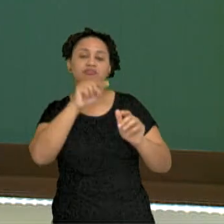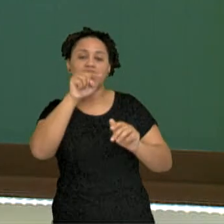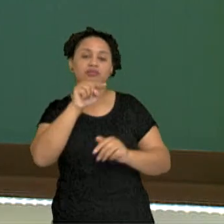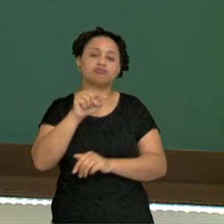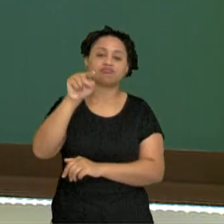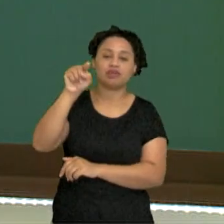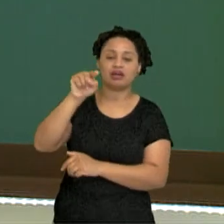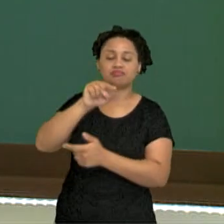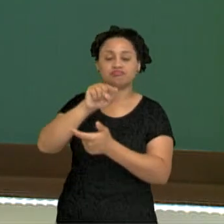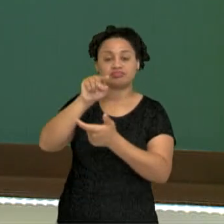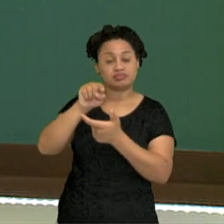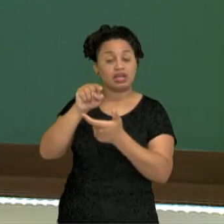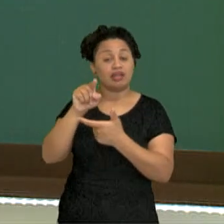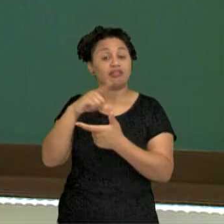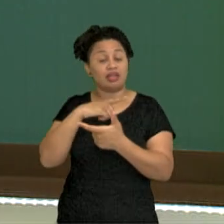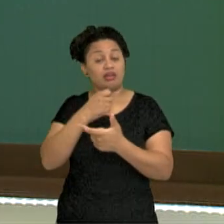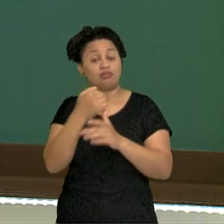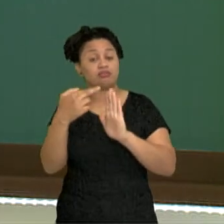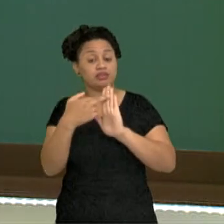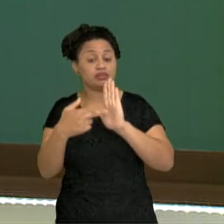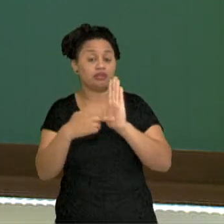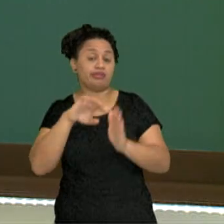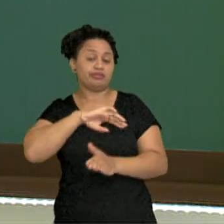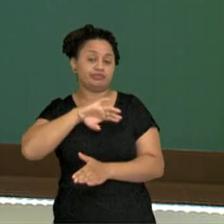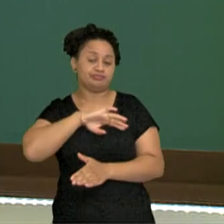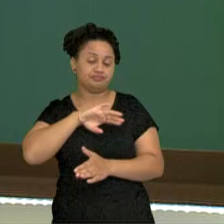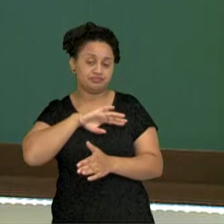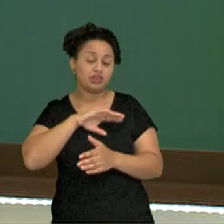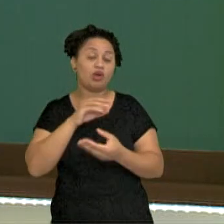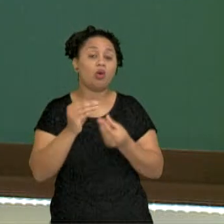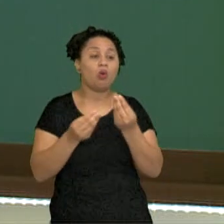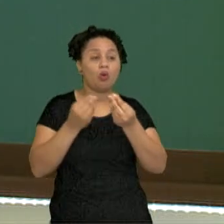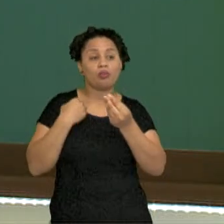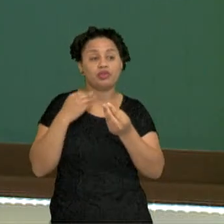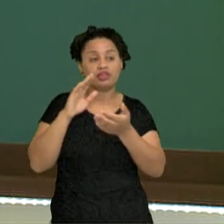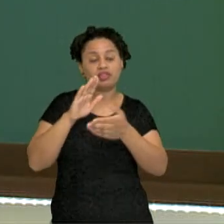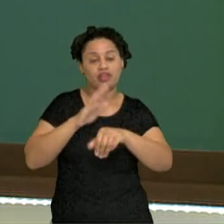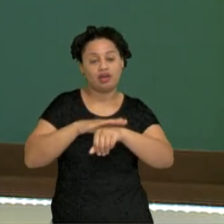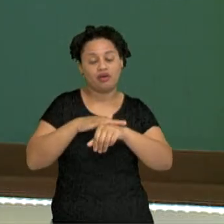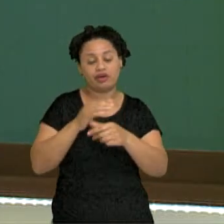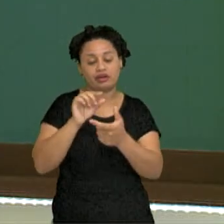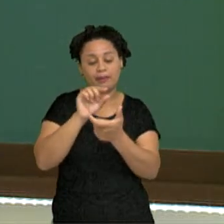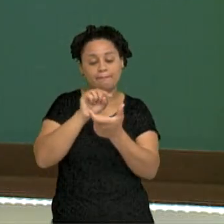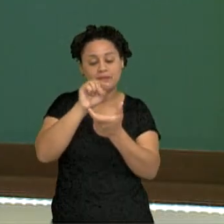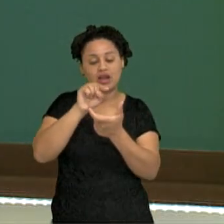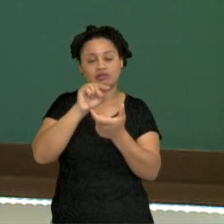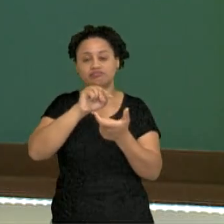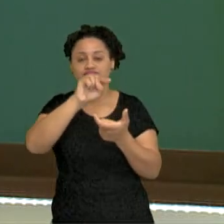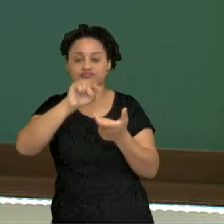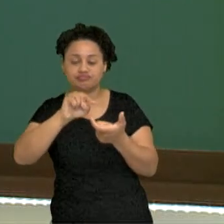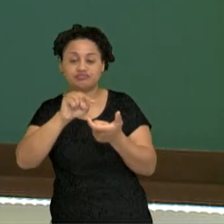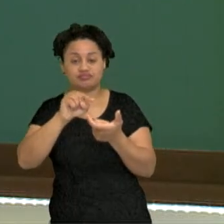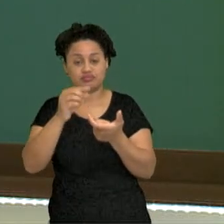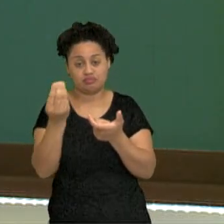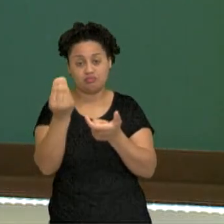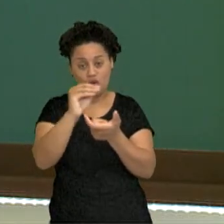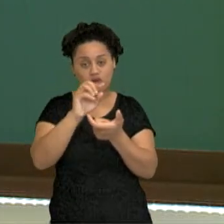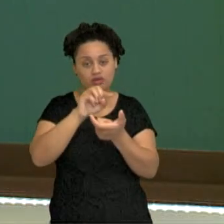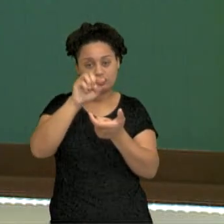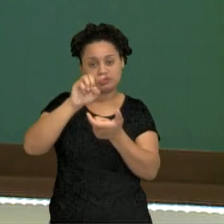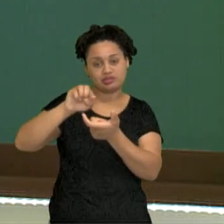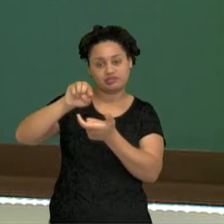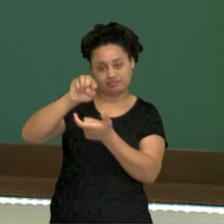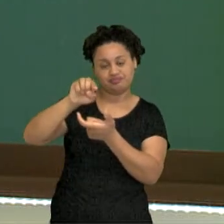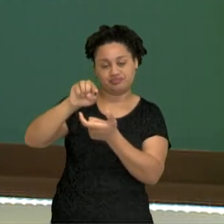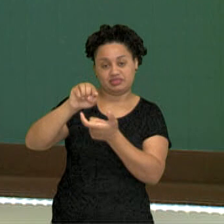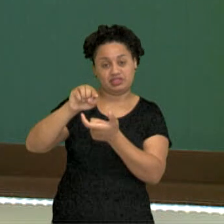Então, existem certas regras dentro da língua portuguesa para acentuarmos as palavras graficamente, né? Lembrando, todas